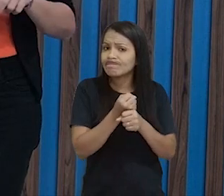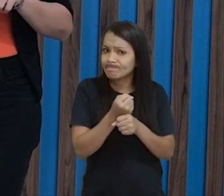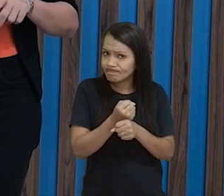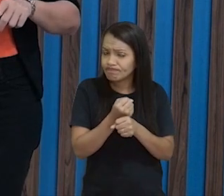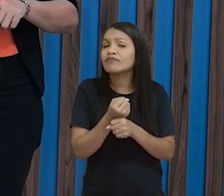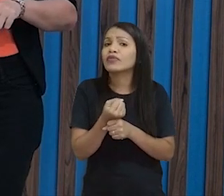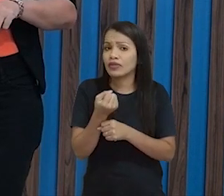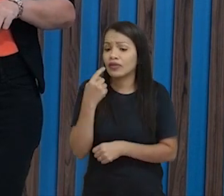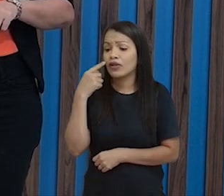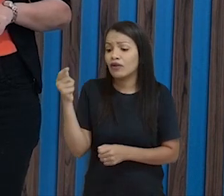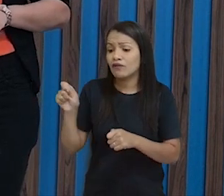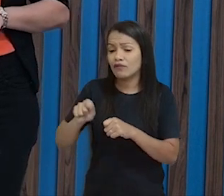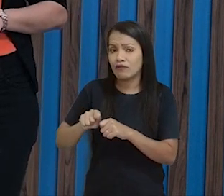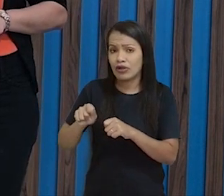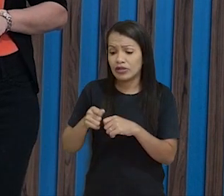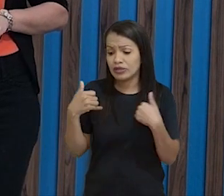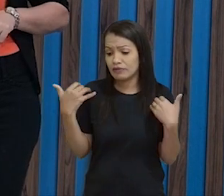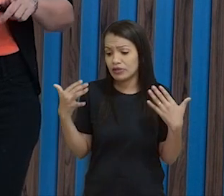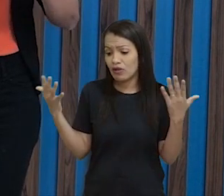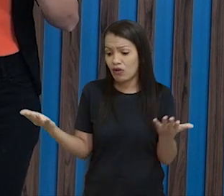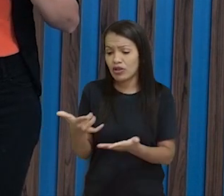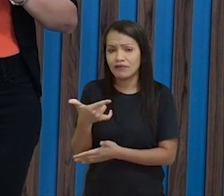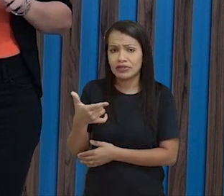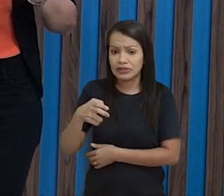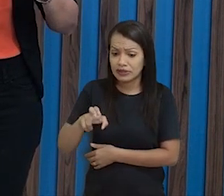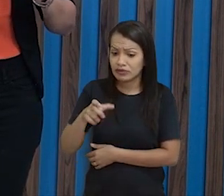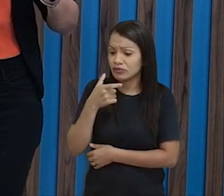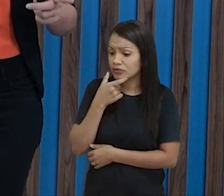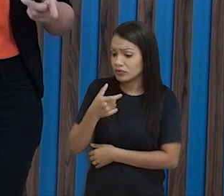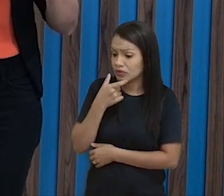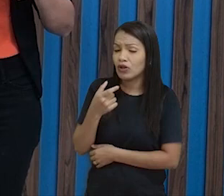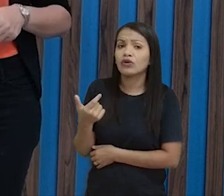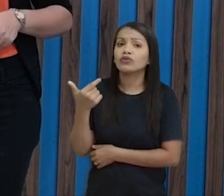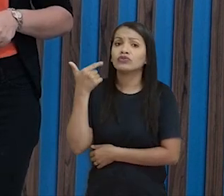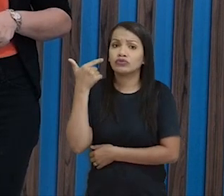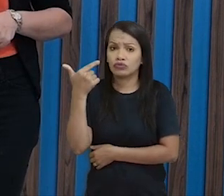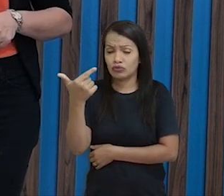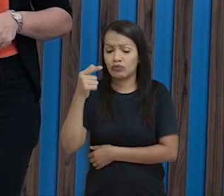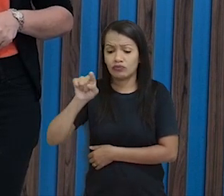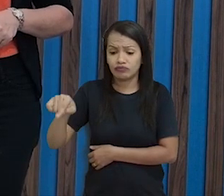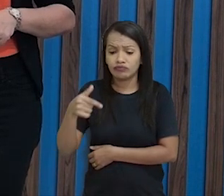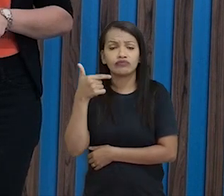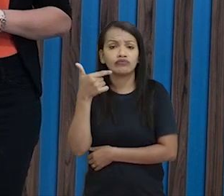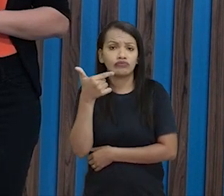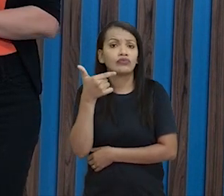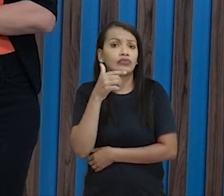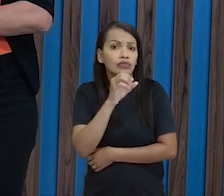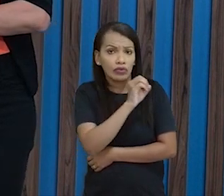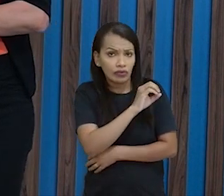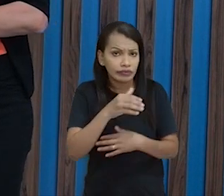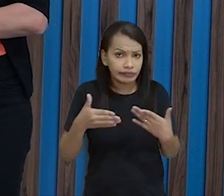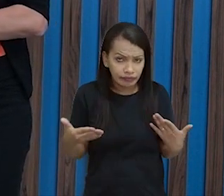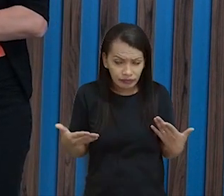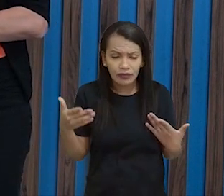ele faz aniversário agora, dia 25 de dezembro, há 2022 anos, que é o ano que estamos.